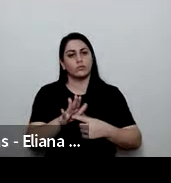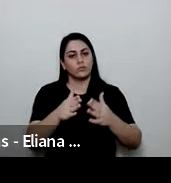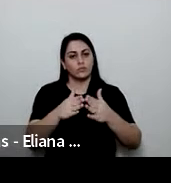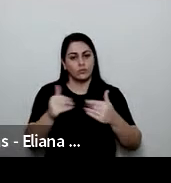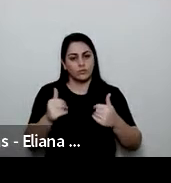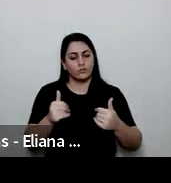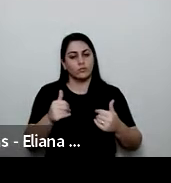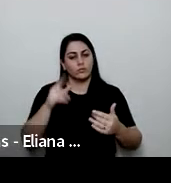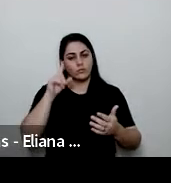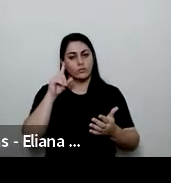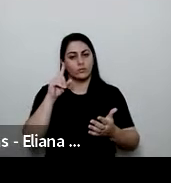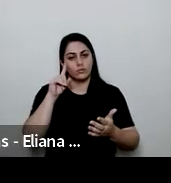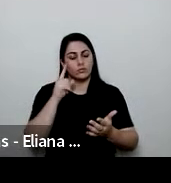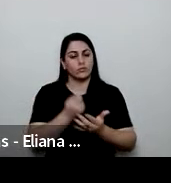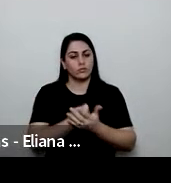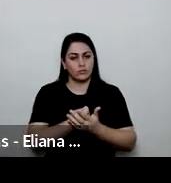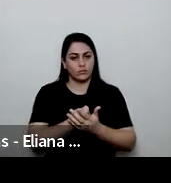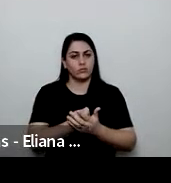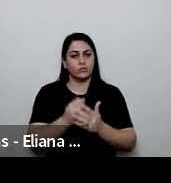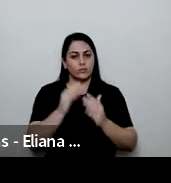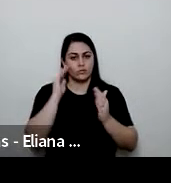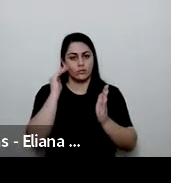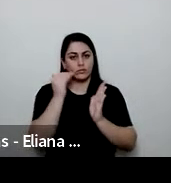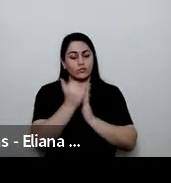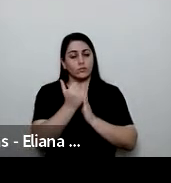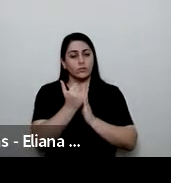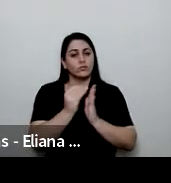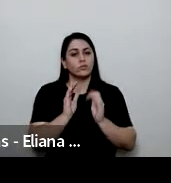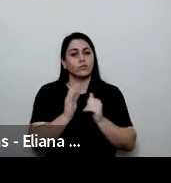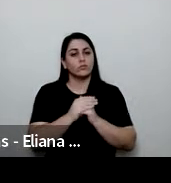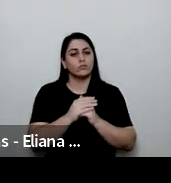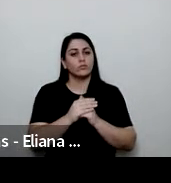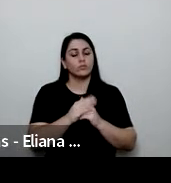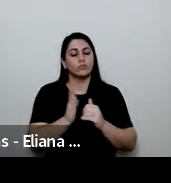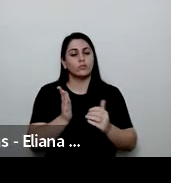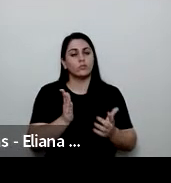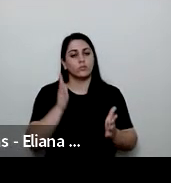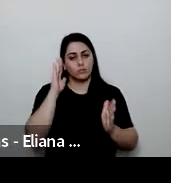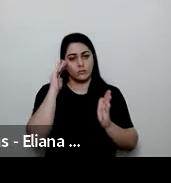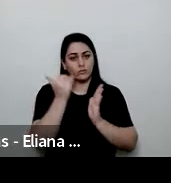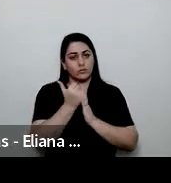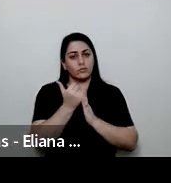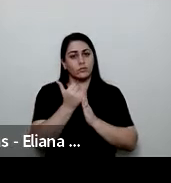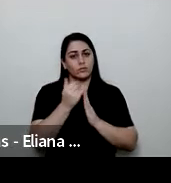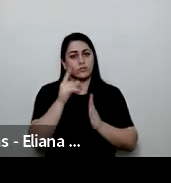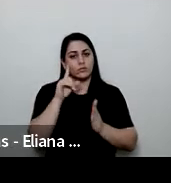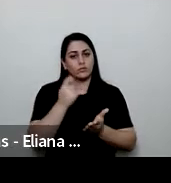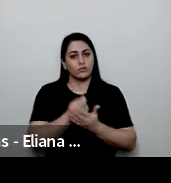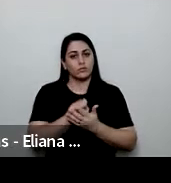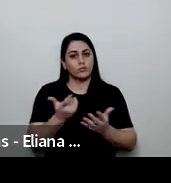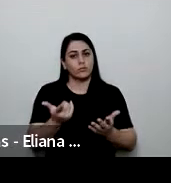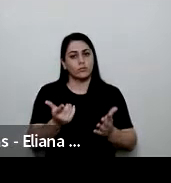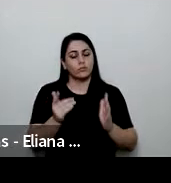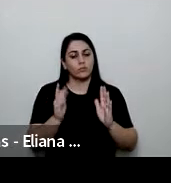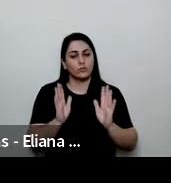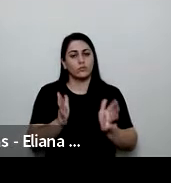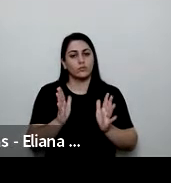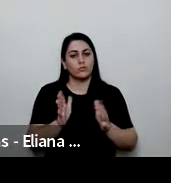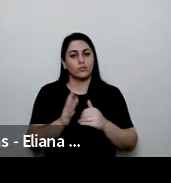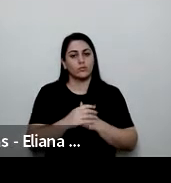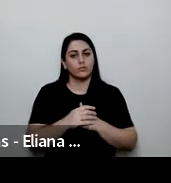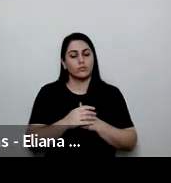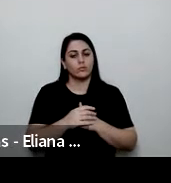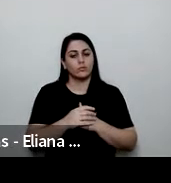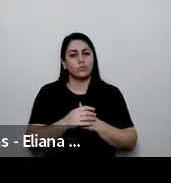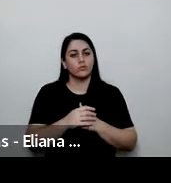de cumprimento de sentença o primeiro de sentença EA regido inteiramente hoje no código de processo